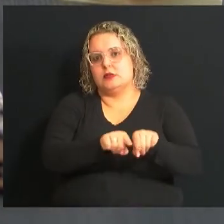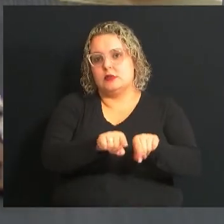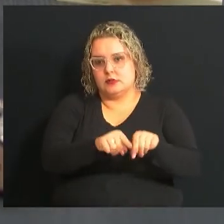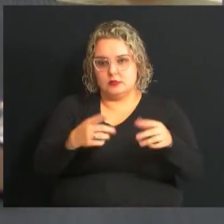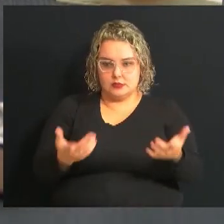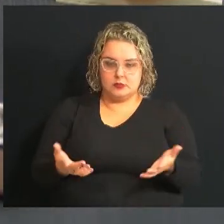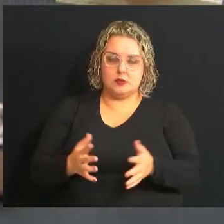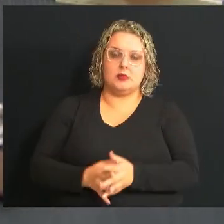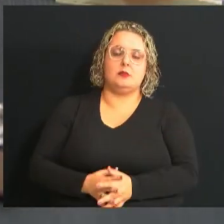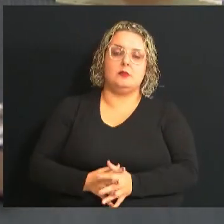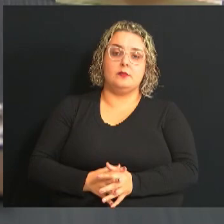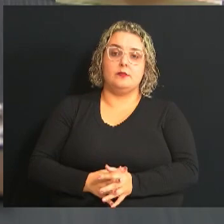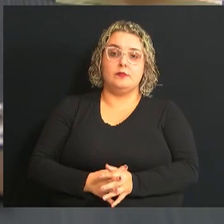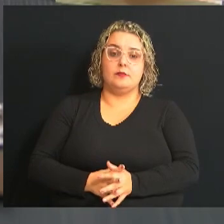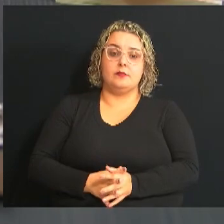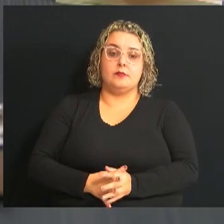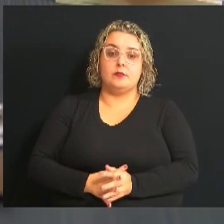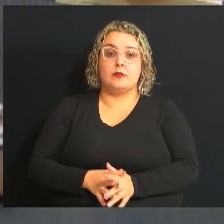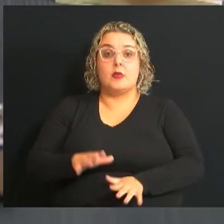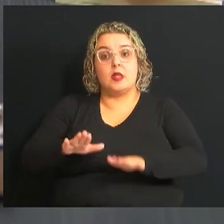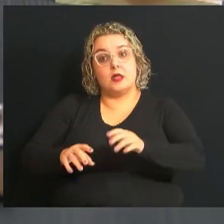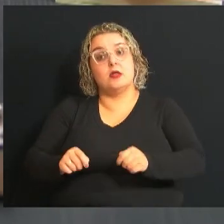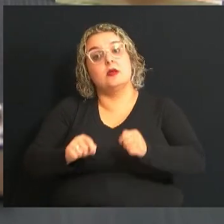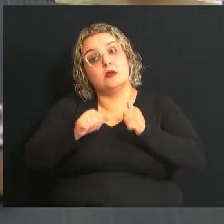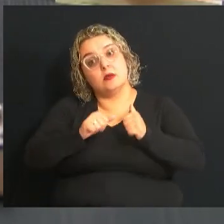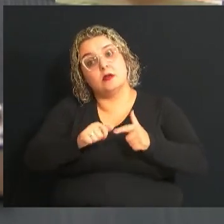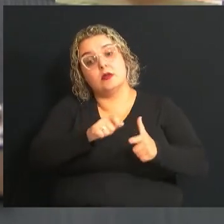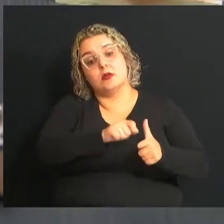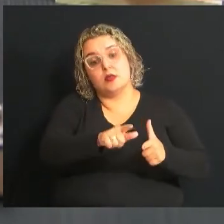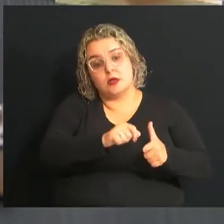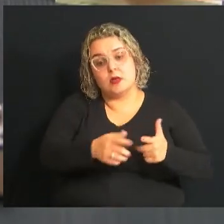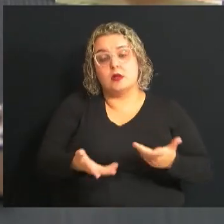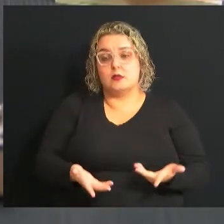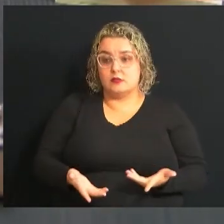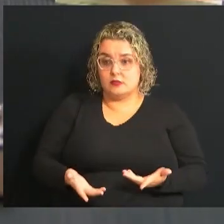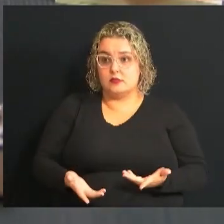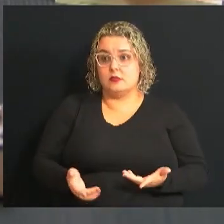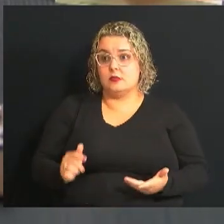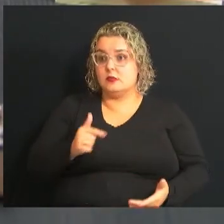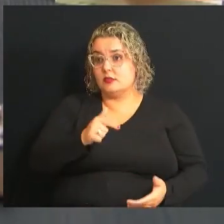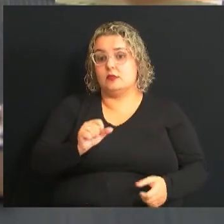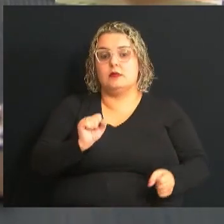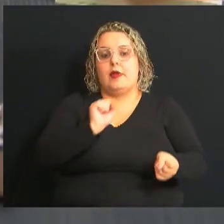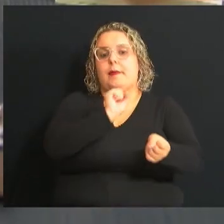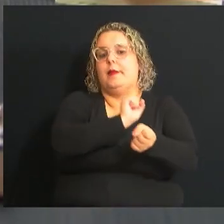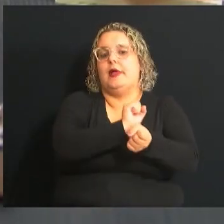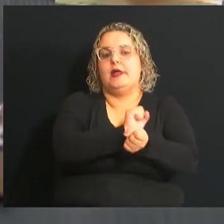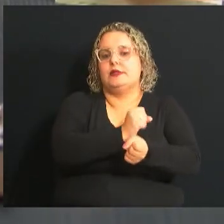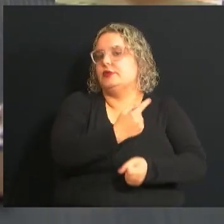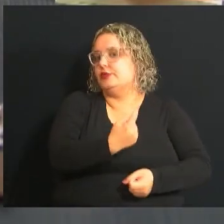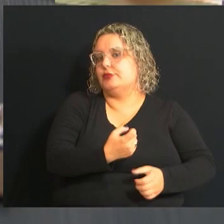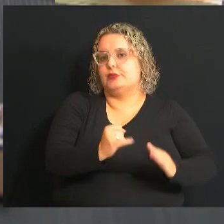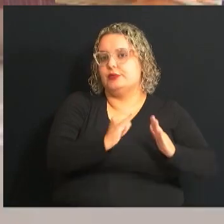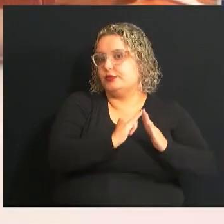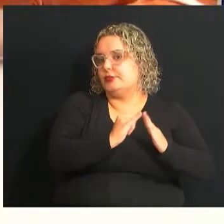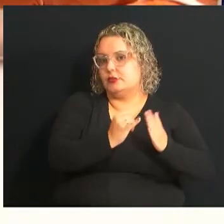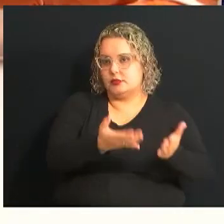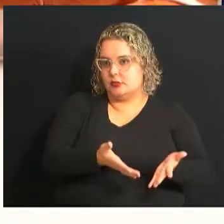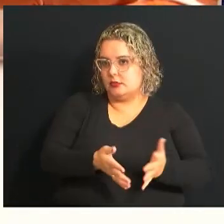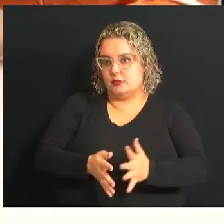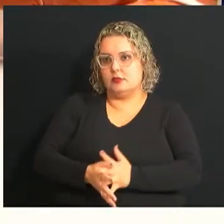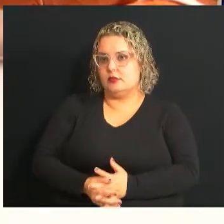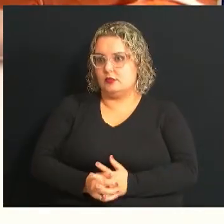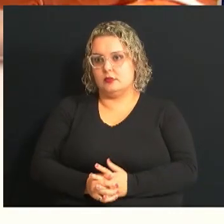às vezes, a vantagem do aluguel é você não estar preso, né, em nenhum